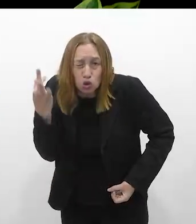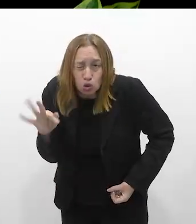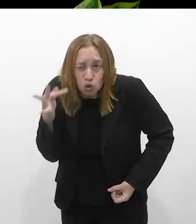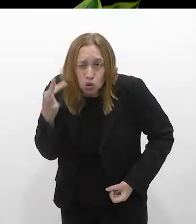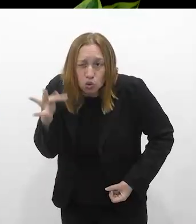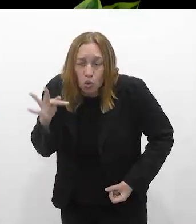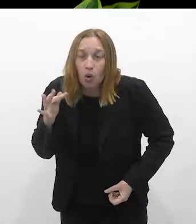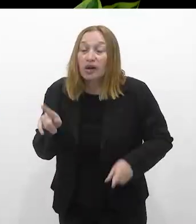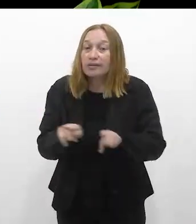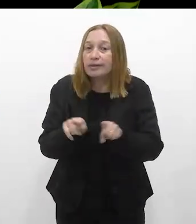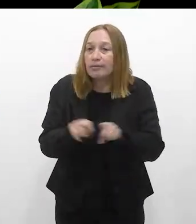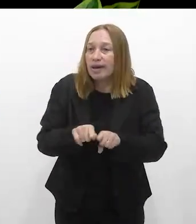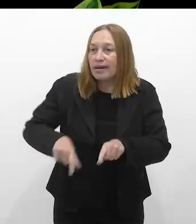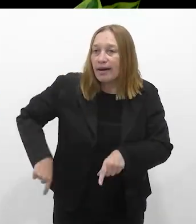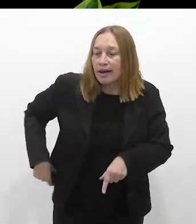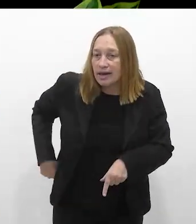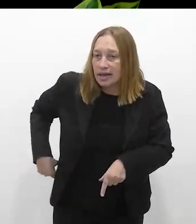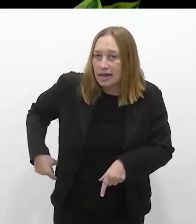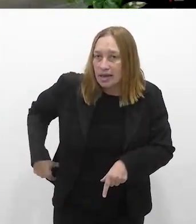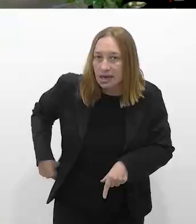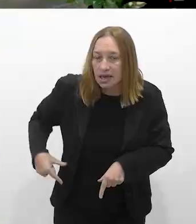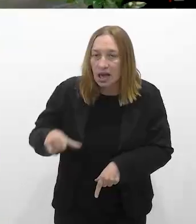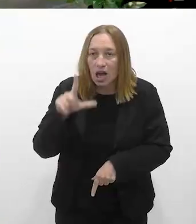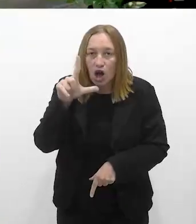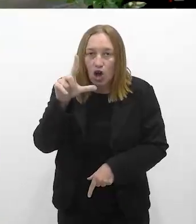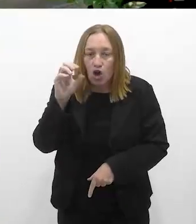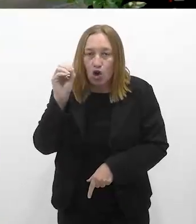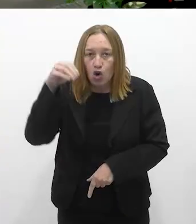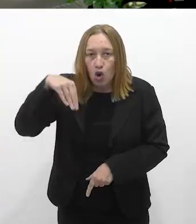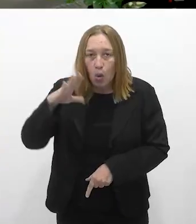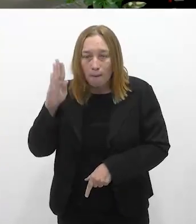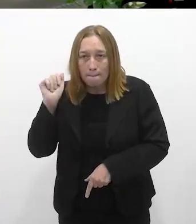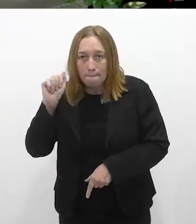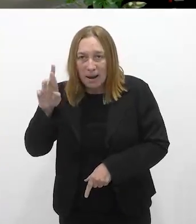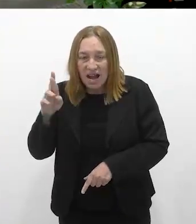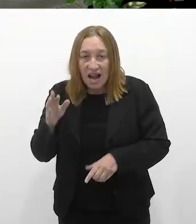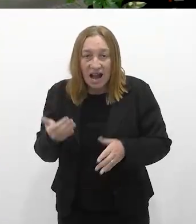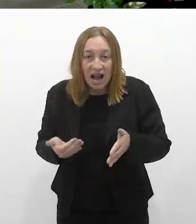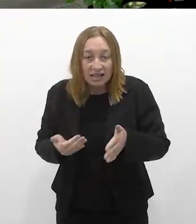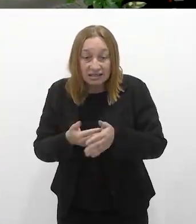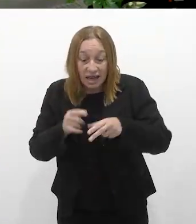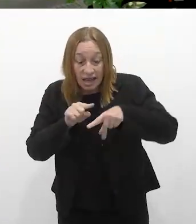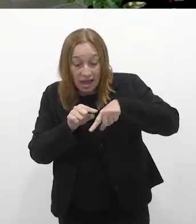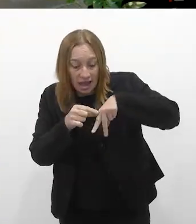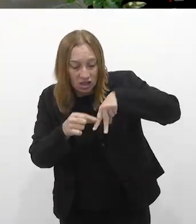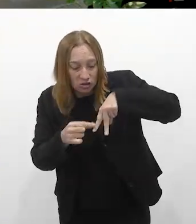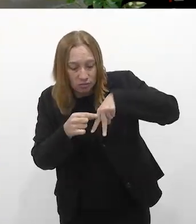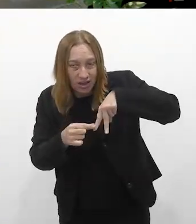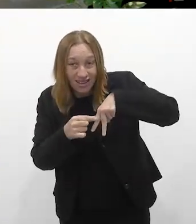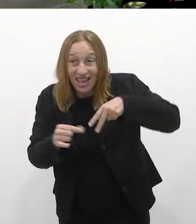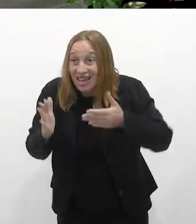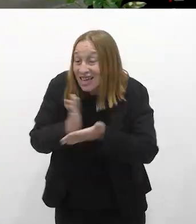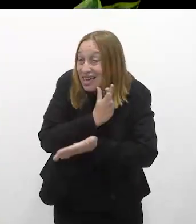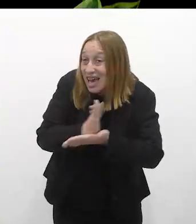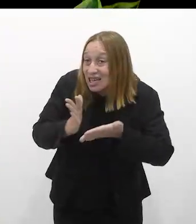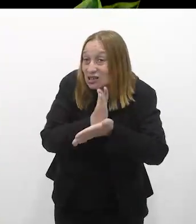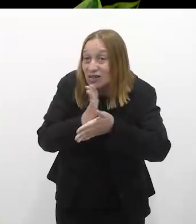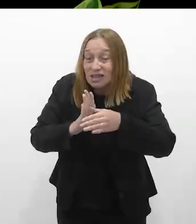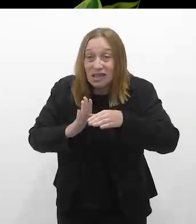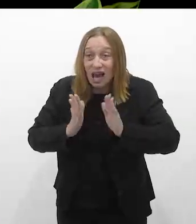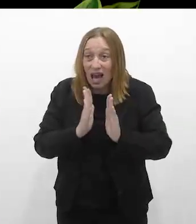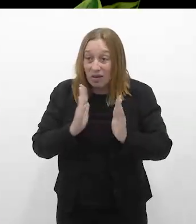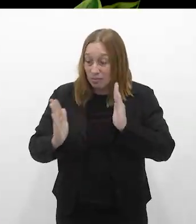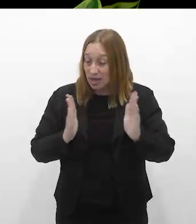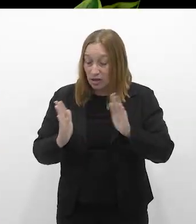eu tinha uma dor aqui na minha lombar que irradiava para as minhas pernas. E, às vezes, durante